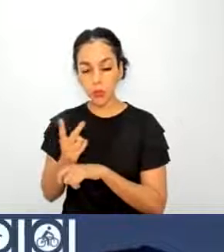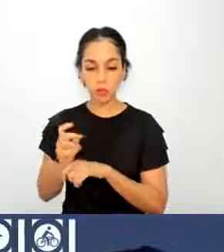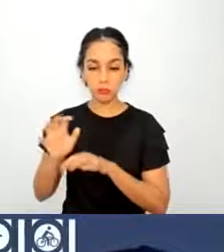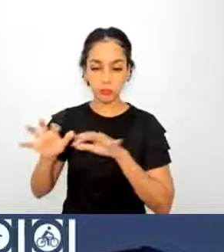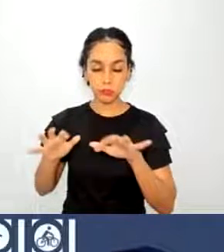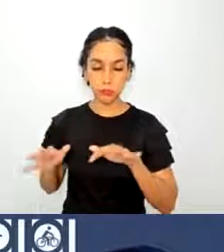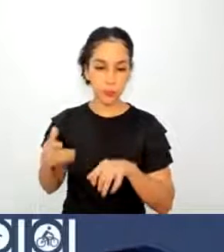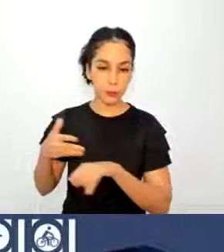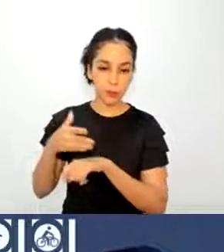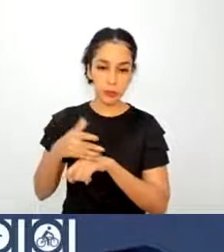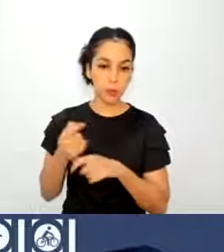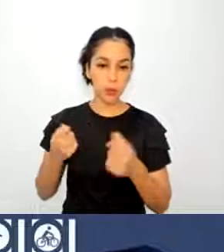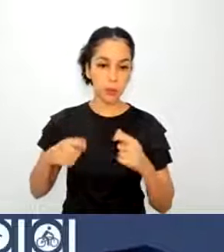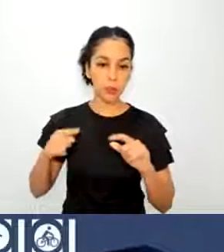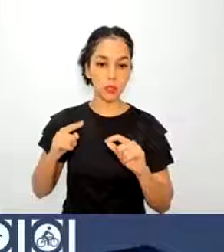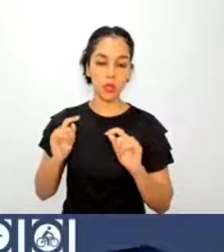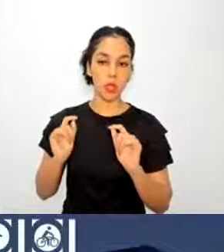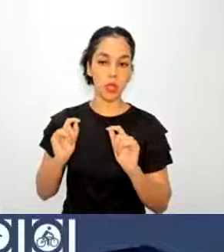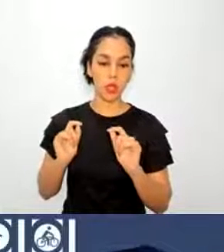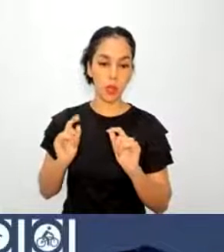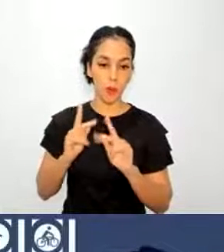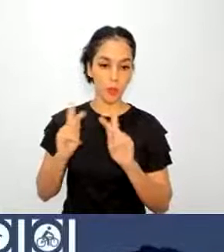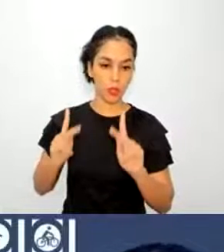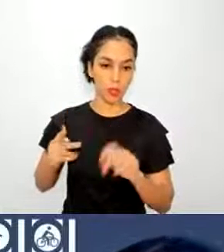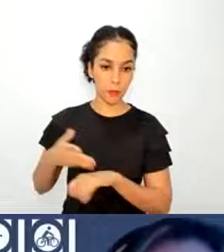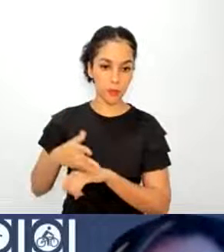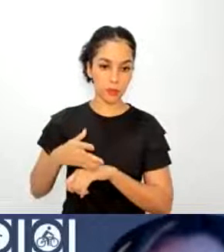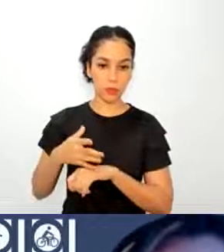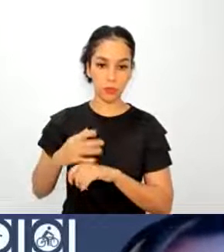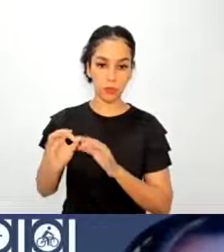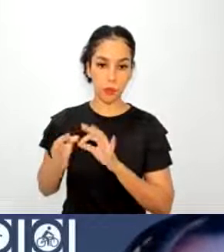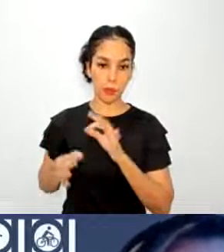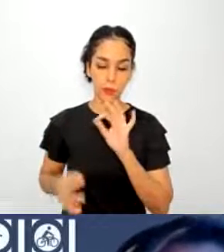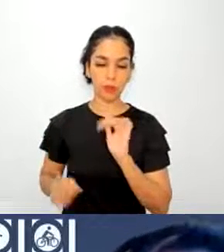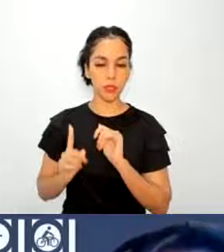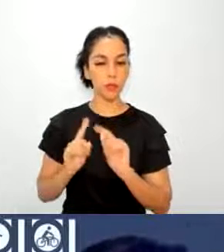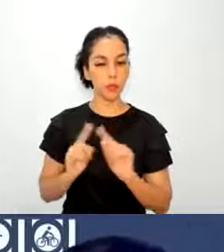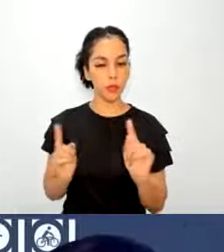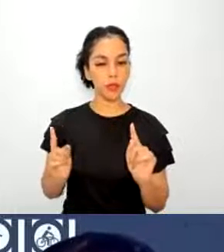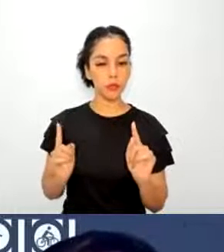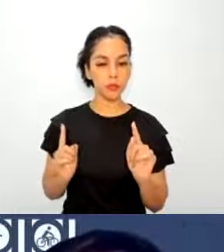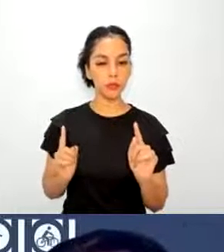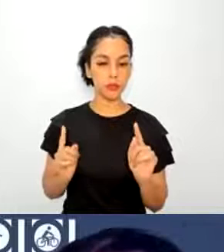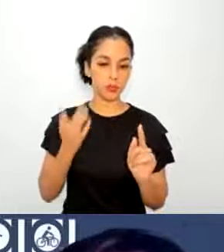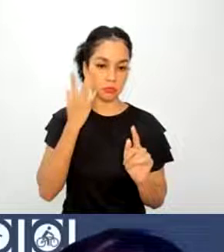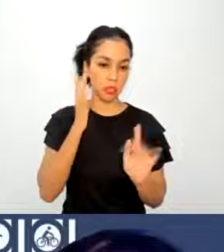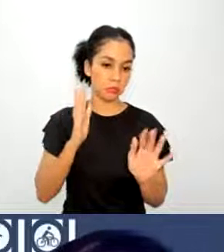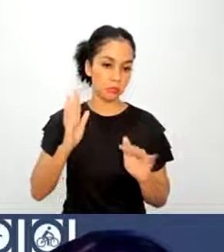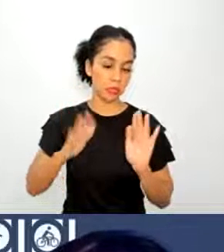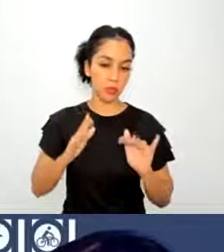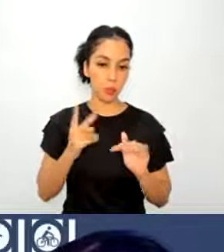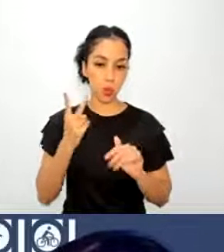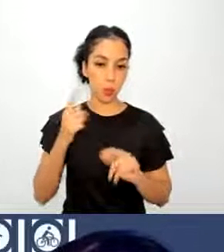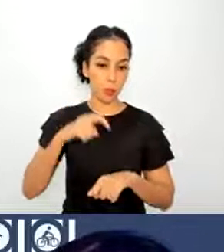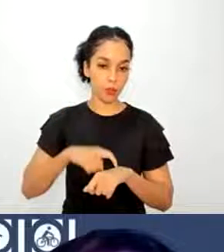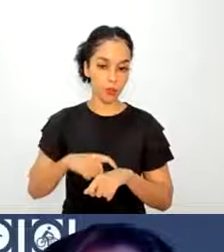Não precisa ser um programa, um projeto participativo tão extenso, mas você, não sei, talvez estabelecer 2 momentos,